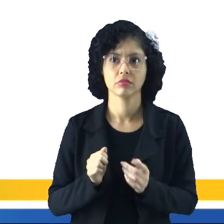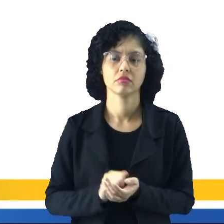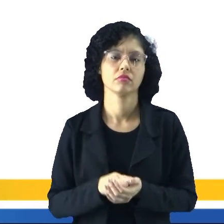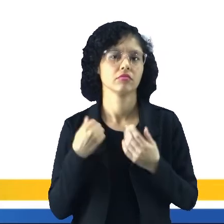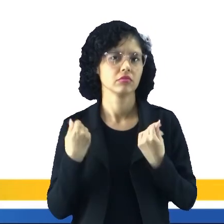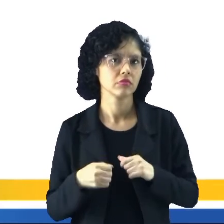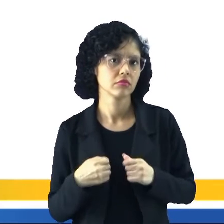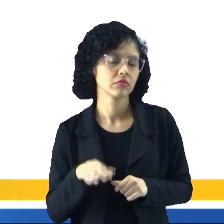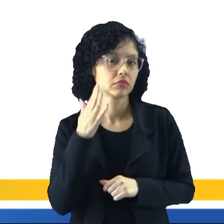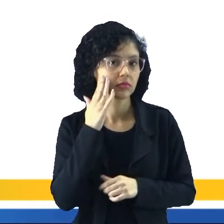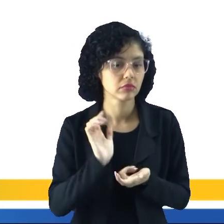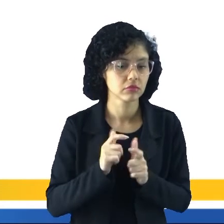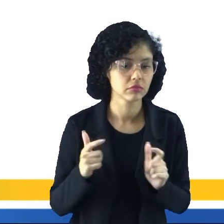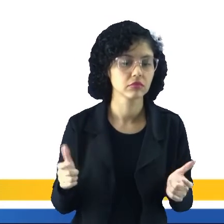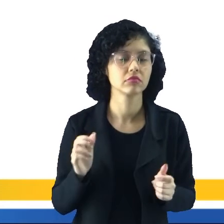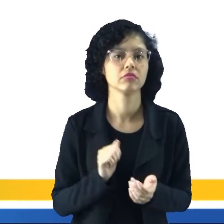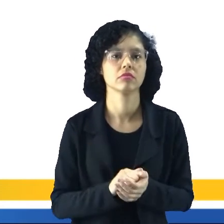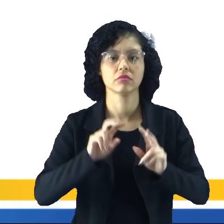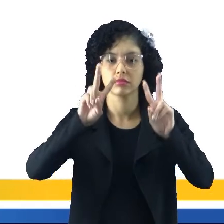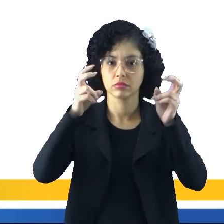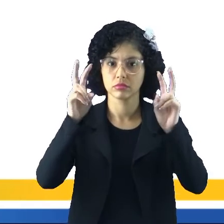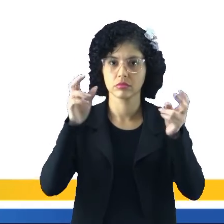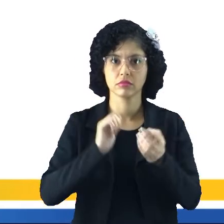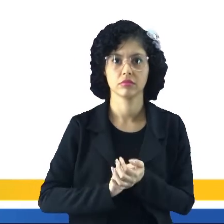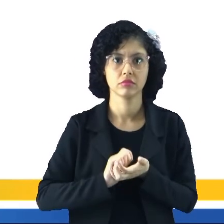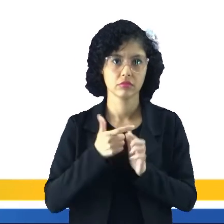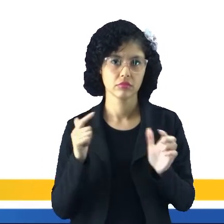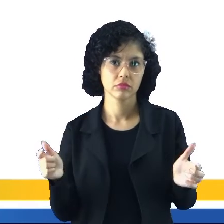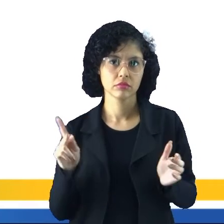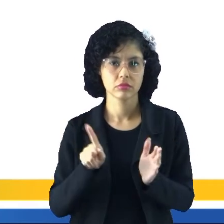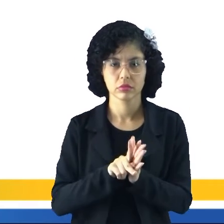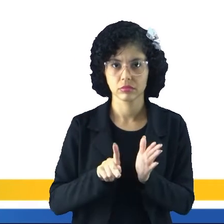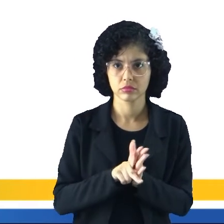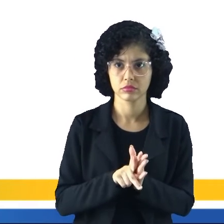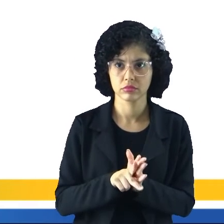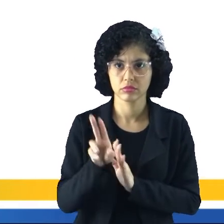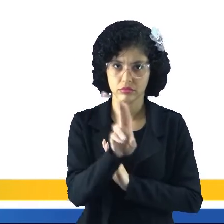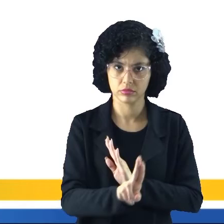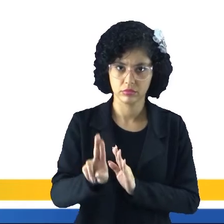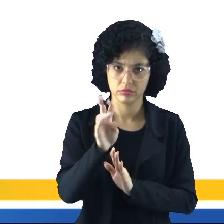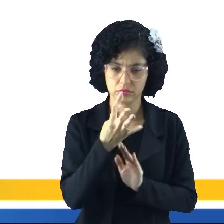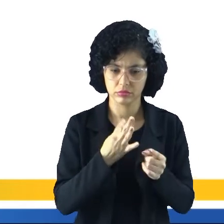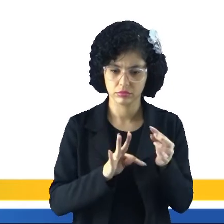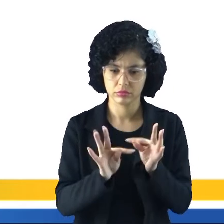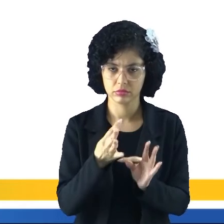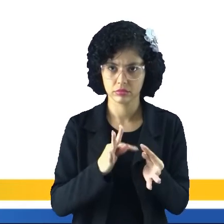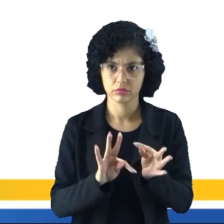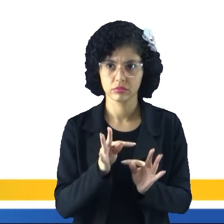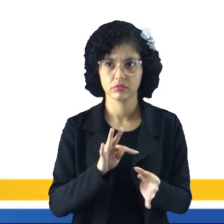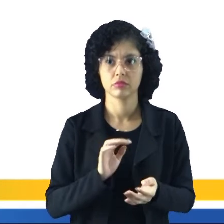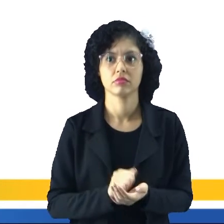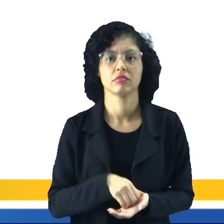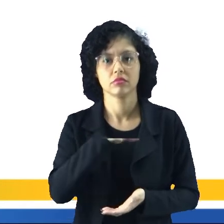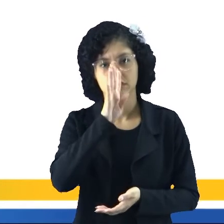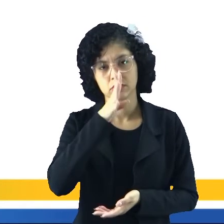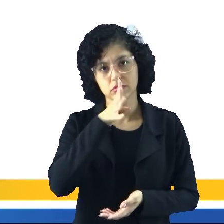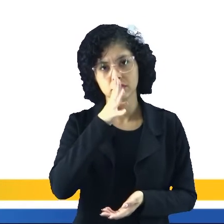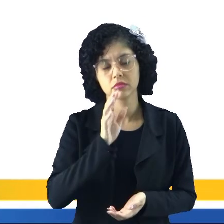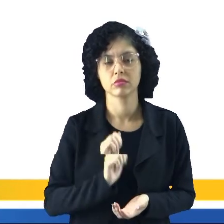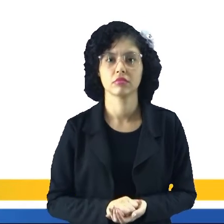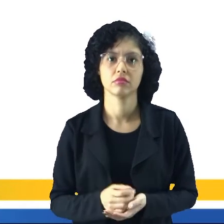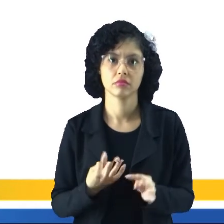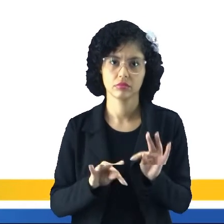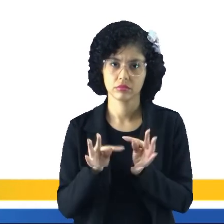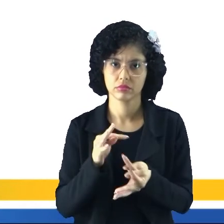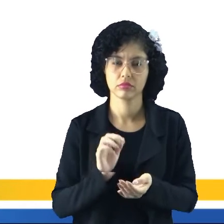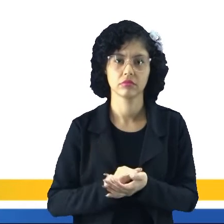tenho que entender a temática maior. A temática maior aqui está referente ao uso da tecnologia, né? A crítica da tecnologia.